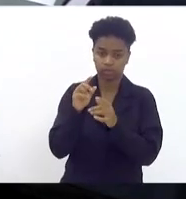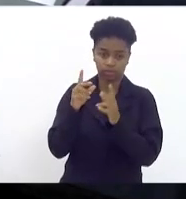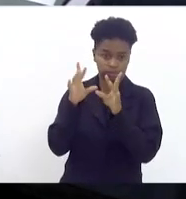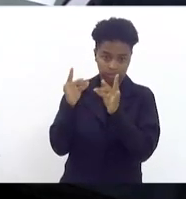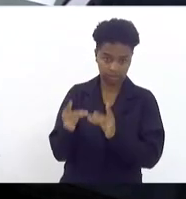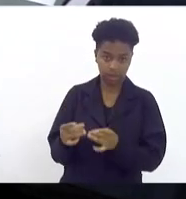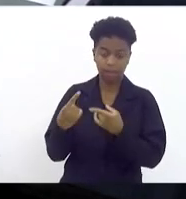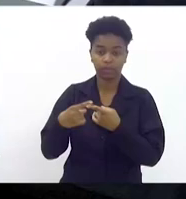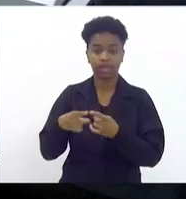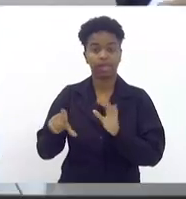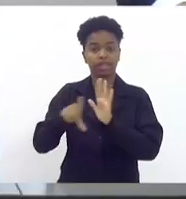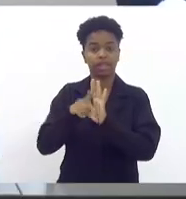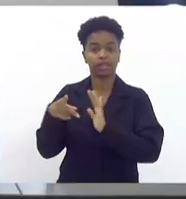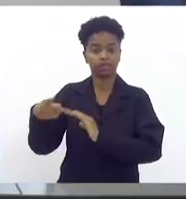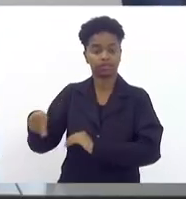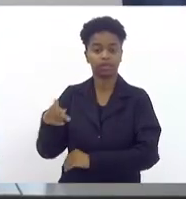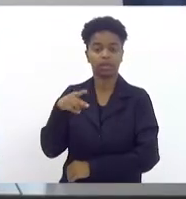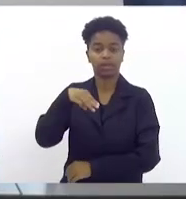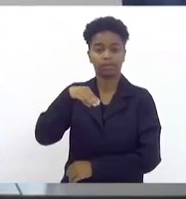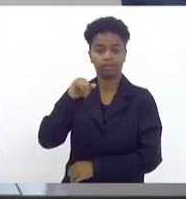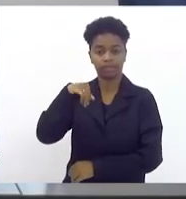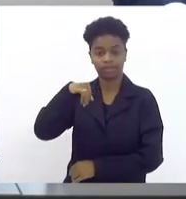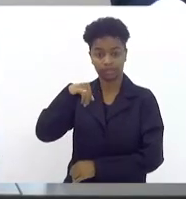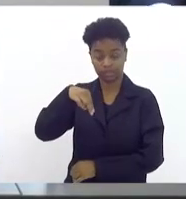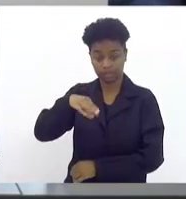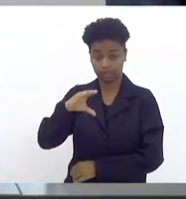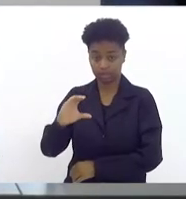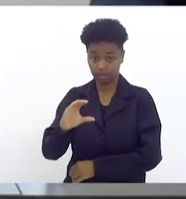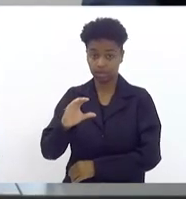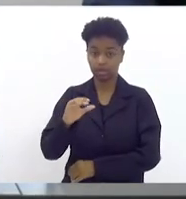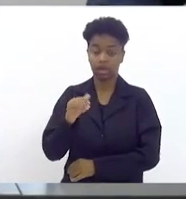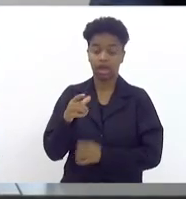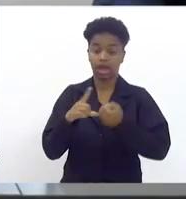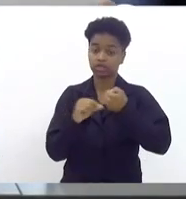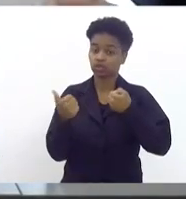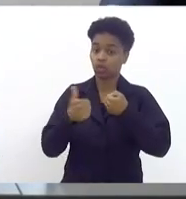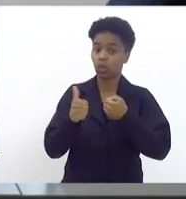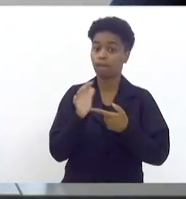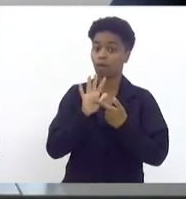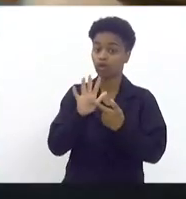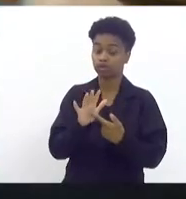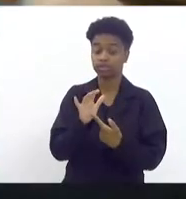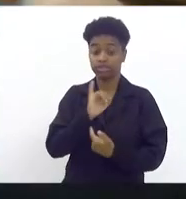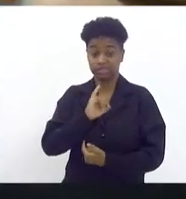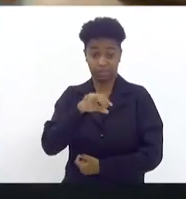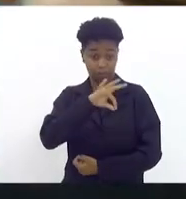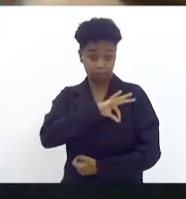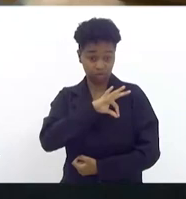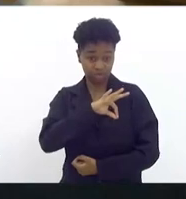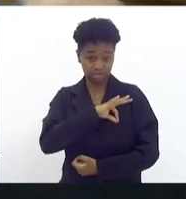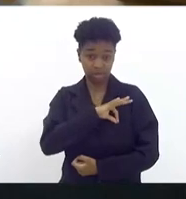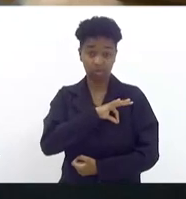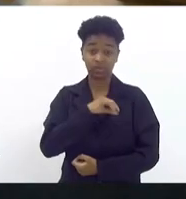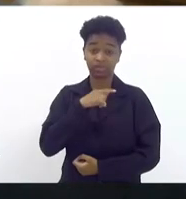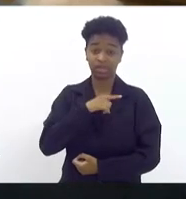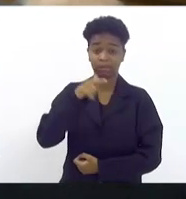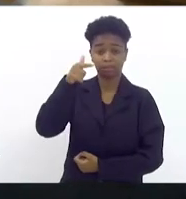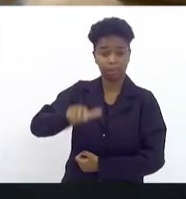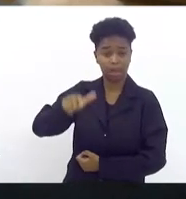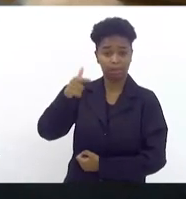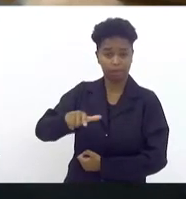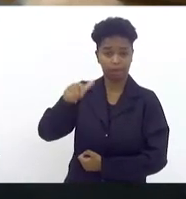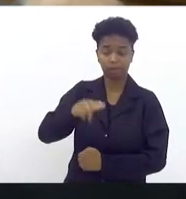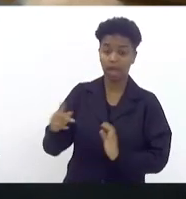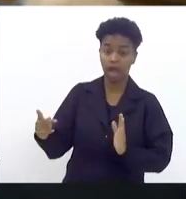Mink, lá no artigo 11, está escrito policial que se envolver em mais de uma ocorrência de